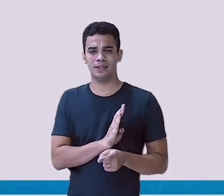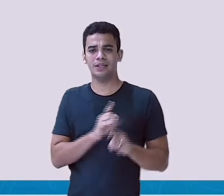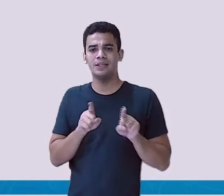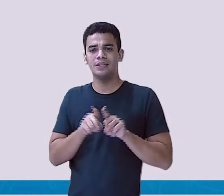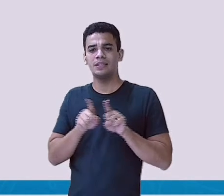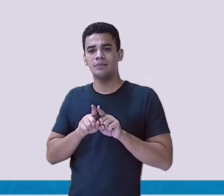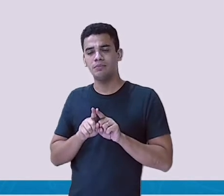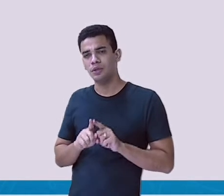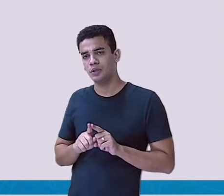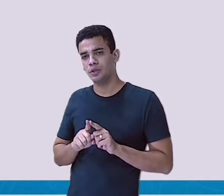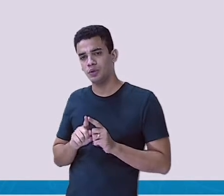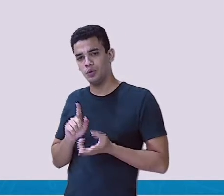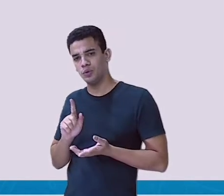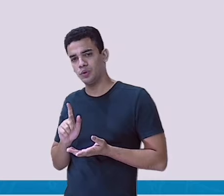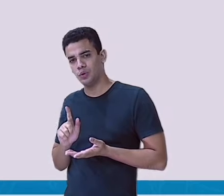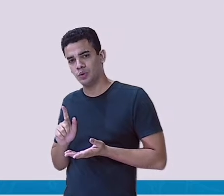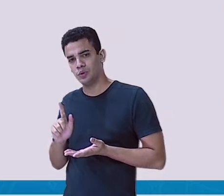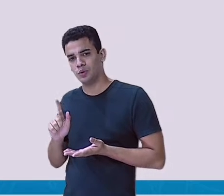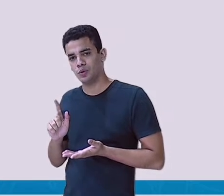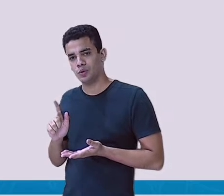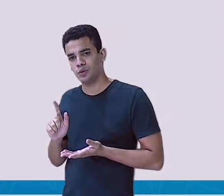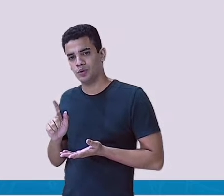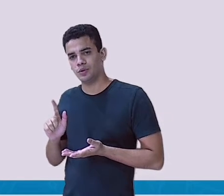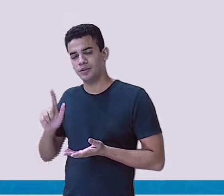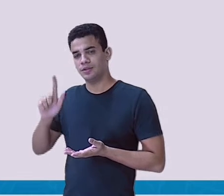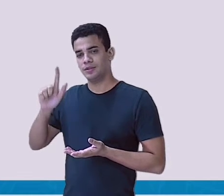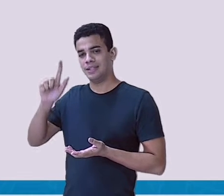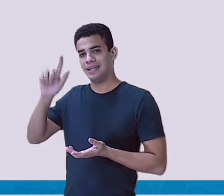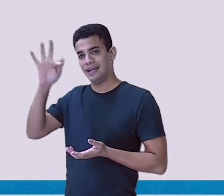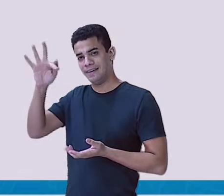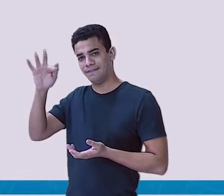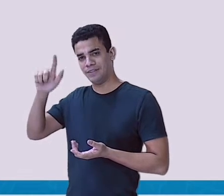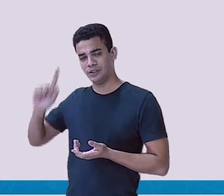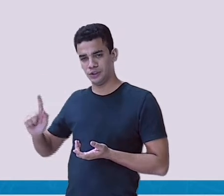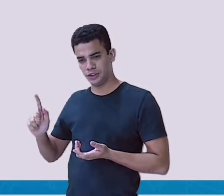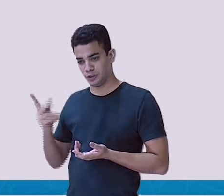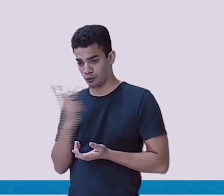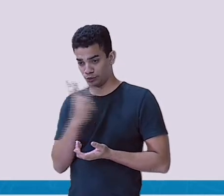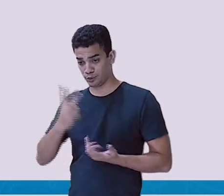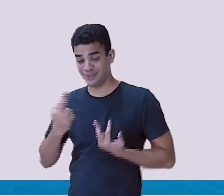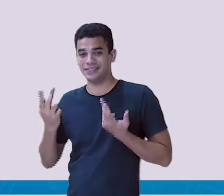que ele vai ser congruente ao lado FG.